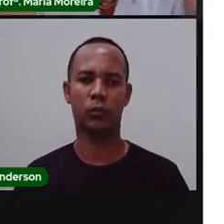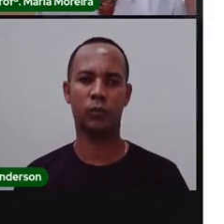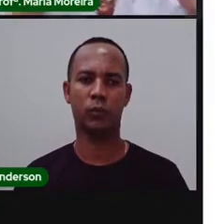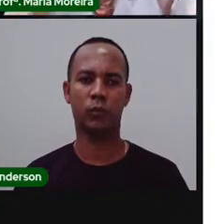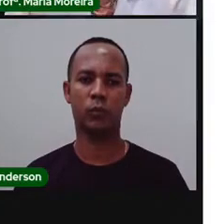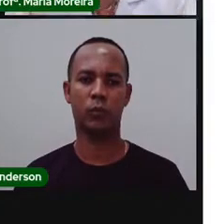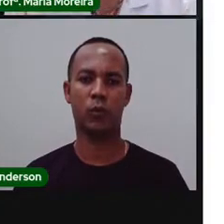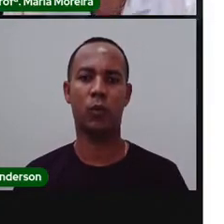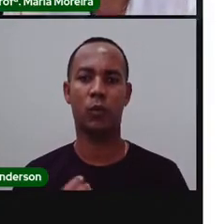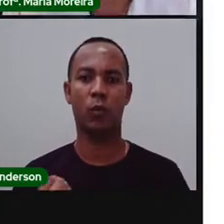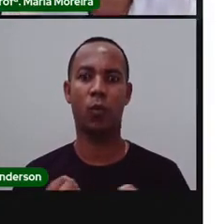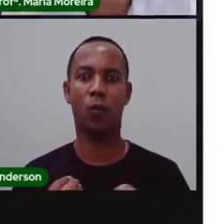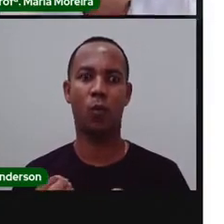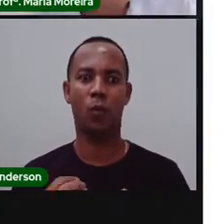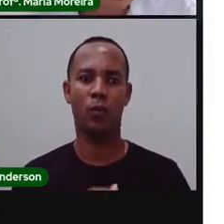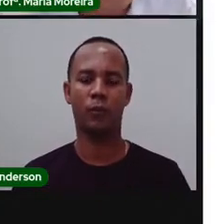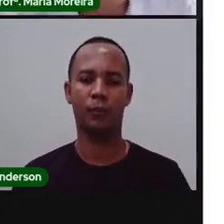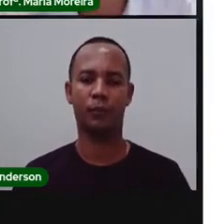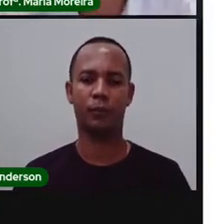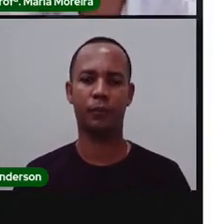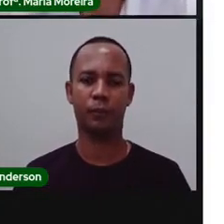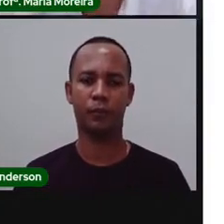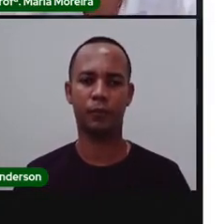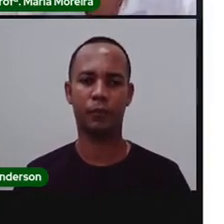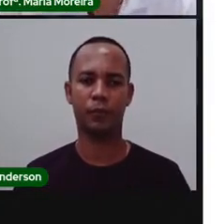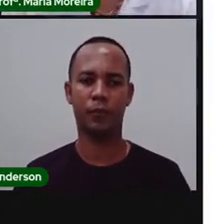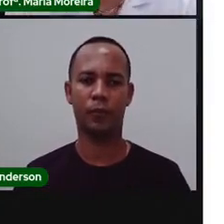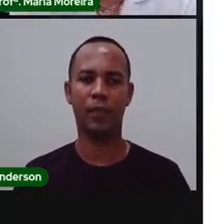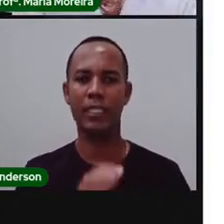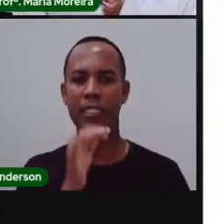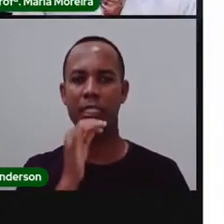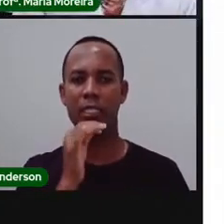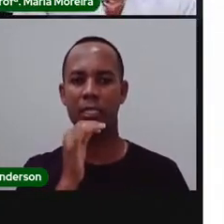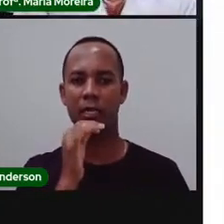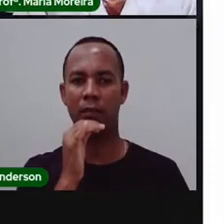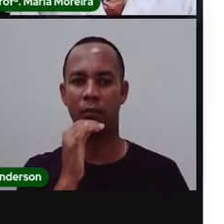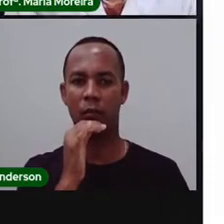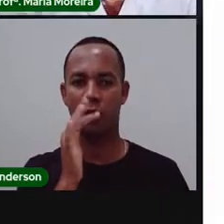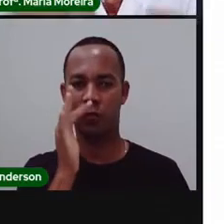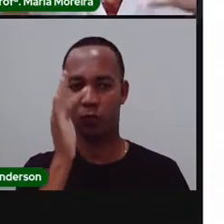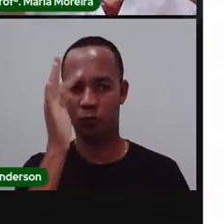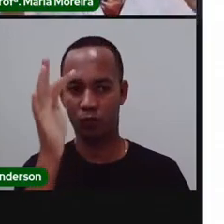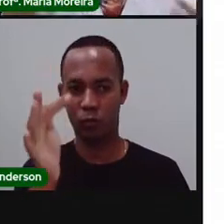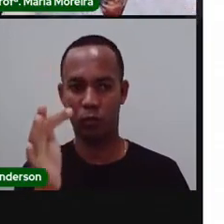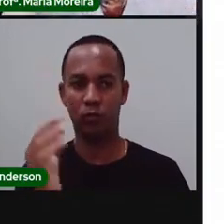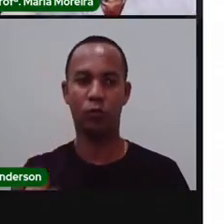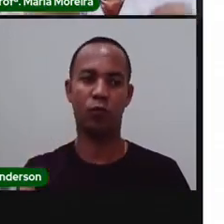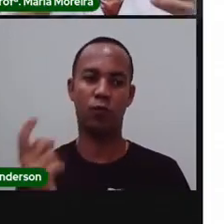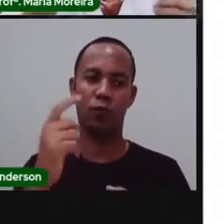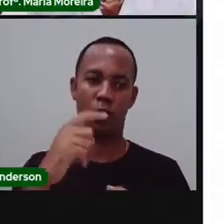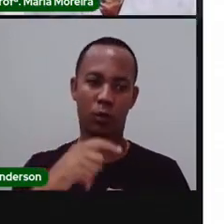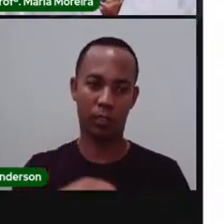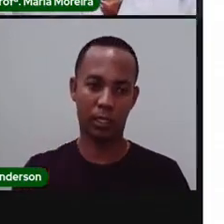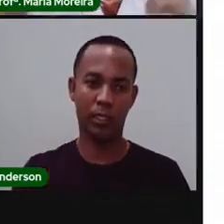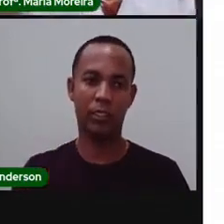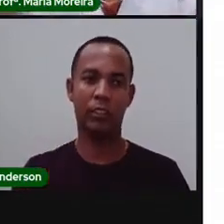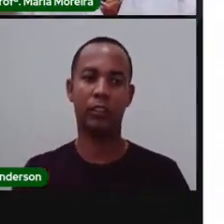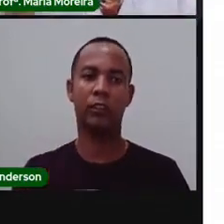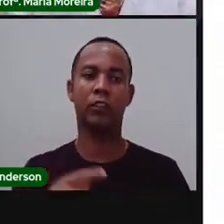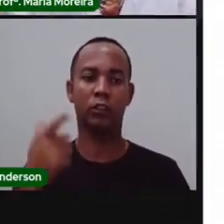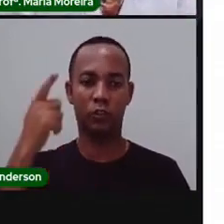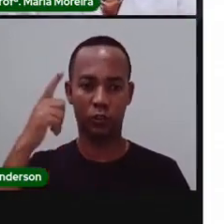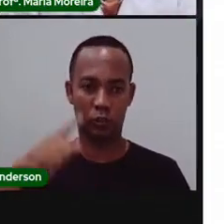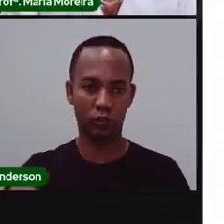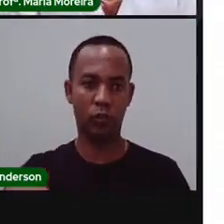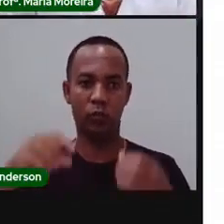desespero. É, esse assunto ele vai ser retomado, tá? Lá na frente. A gente vai tratar com bem mais detalhes. A gente vai ter uma aula